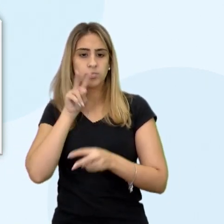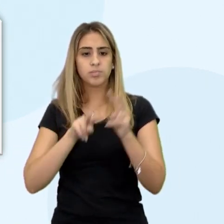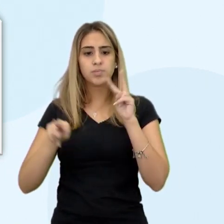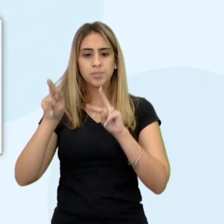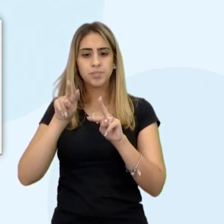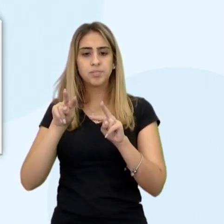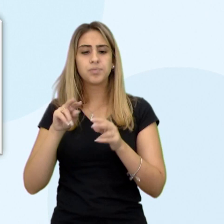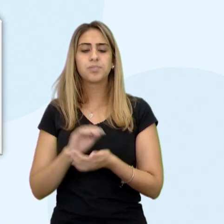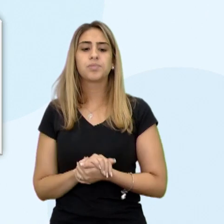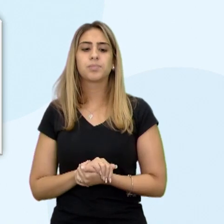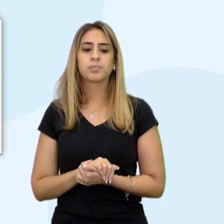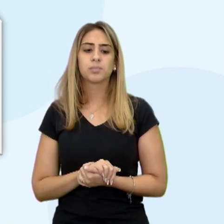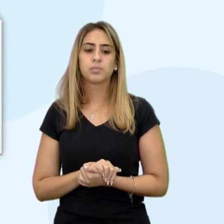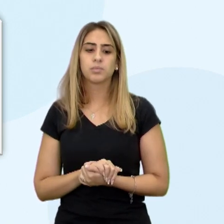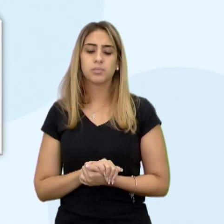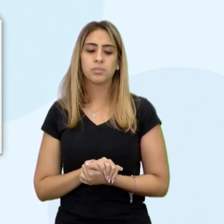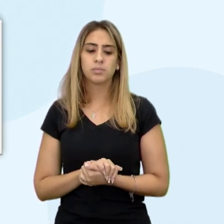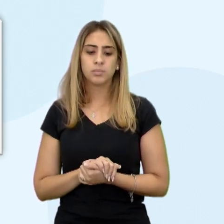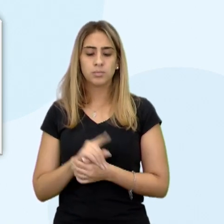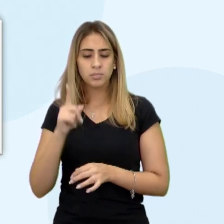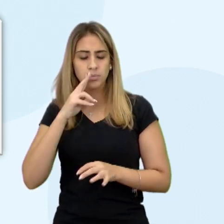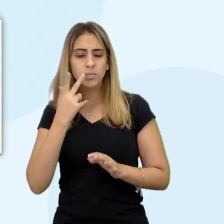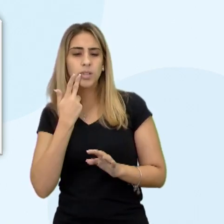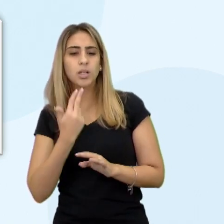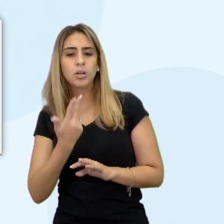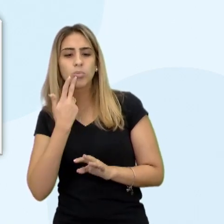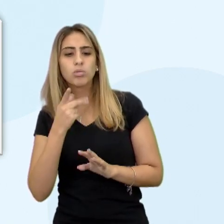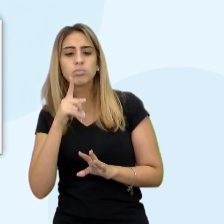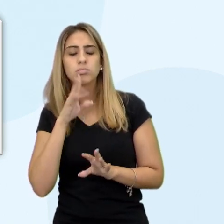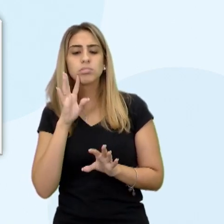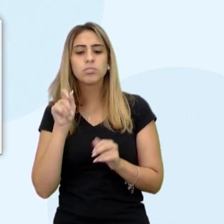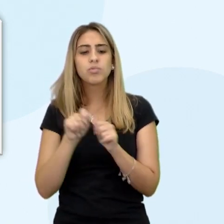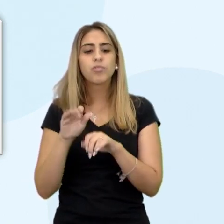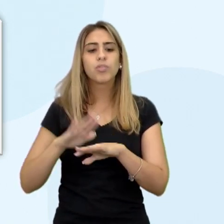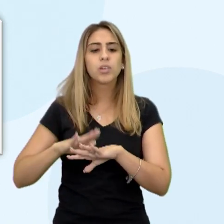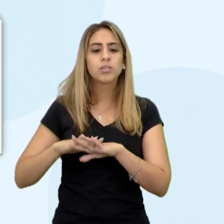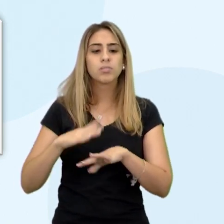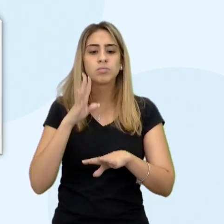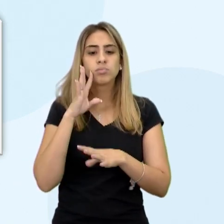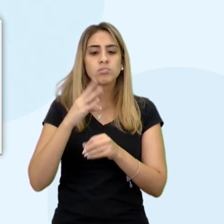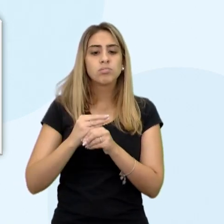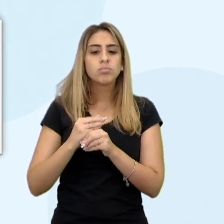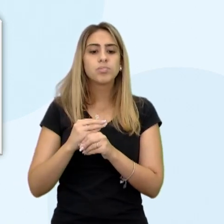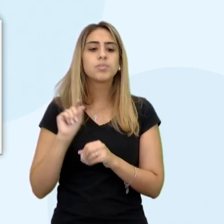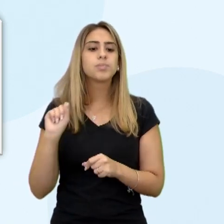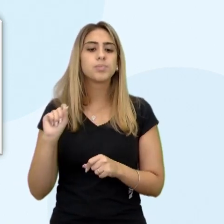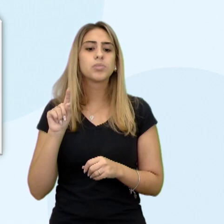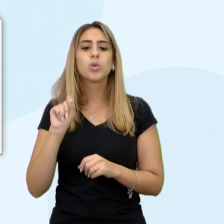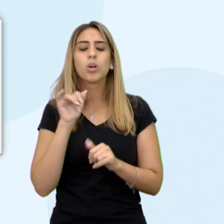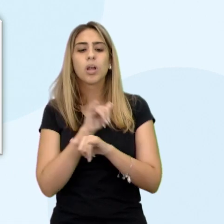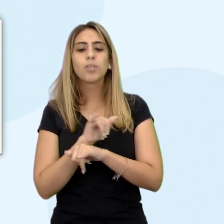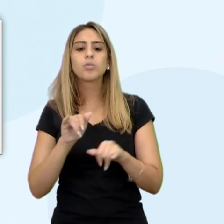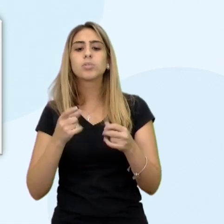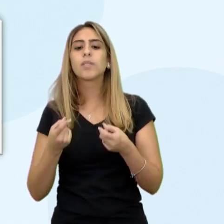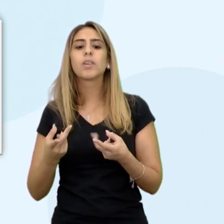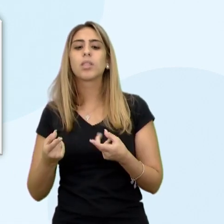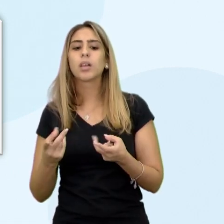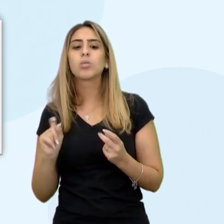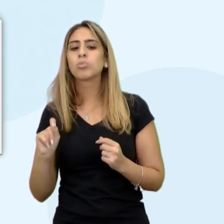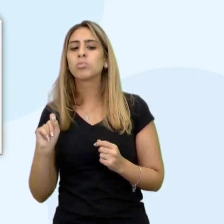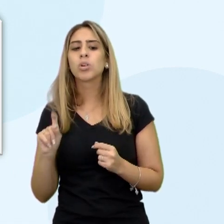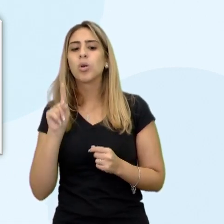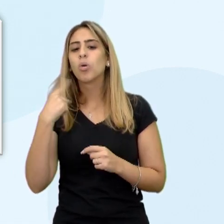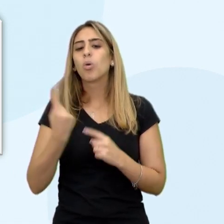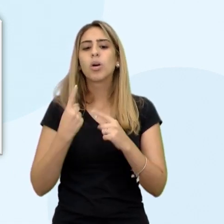sonoros compõem um anúncio? Que cores, formas e sons predominam? O que o anúncio está vendendo? Qual é